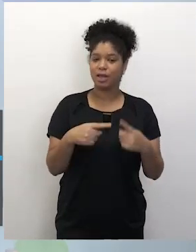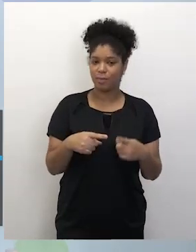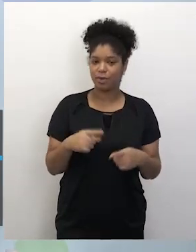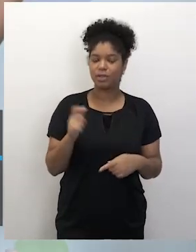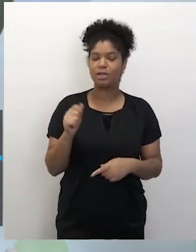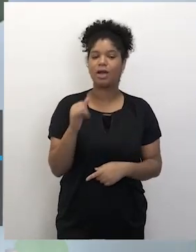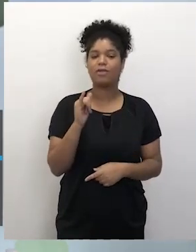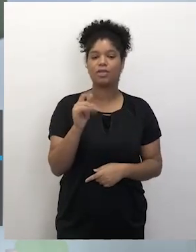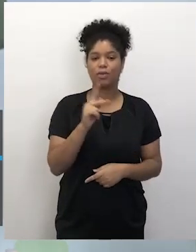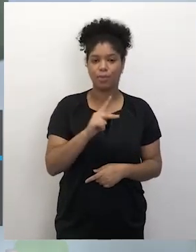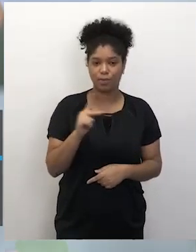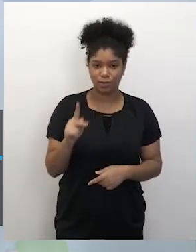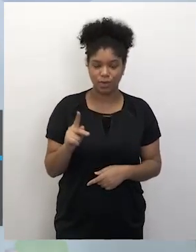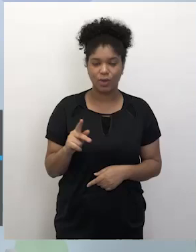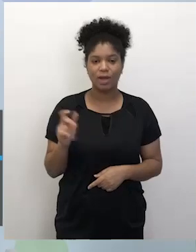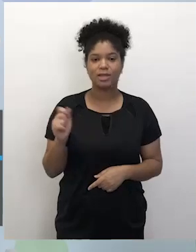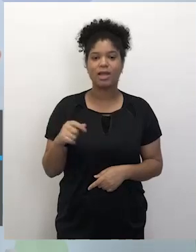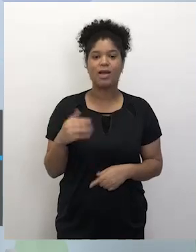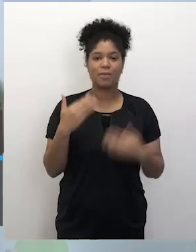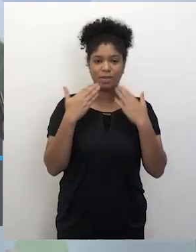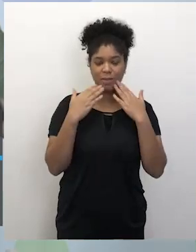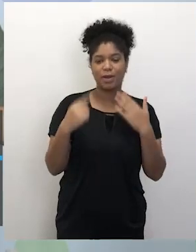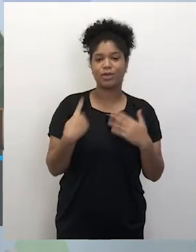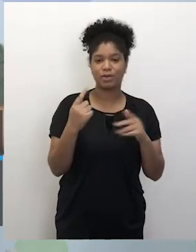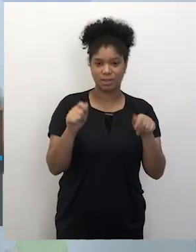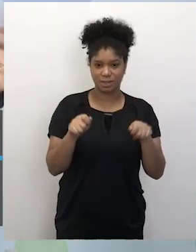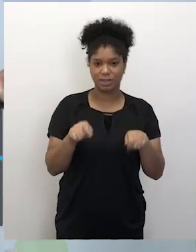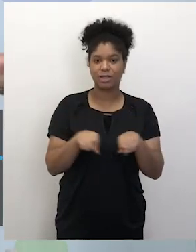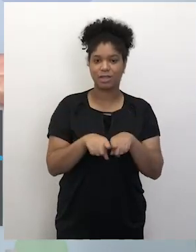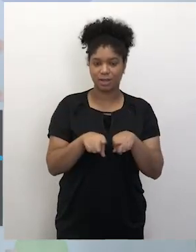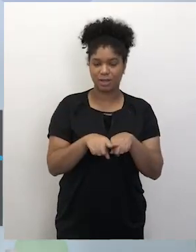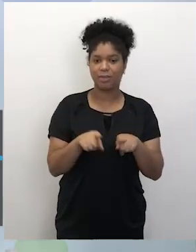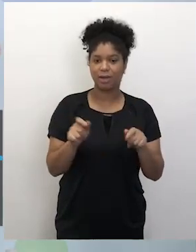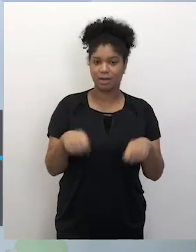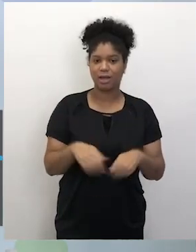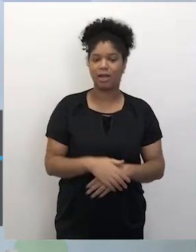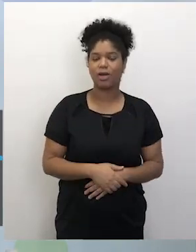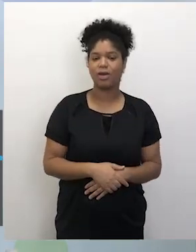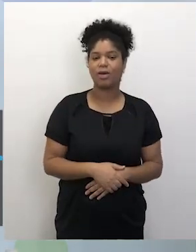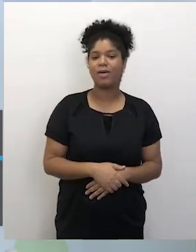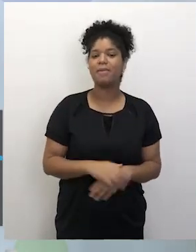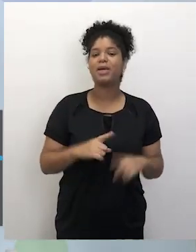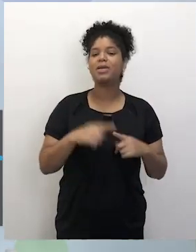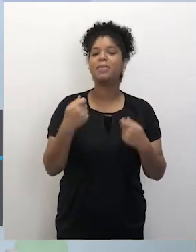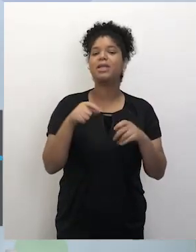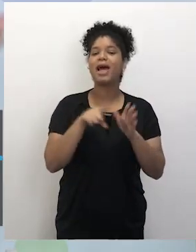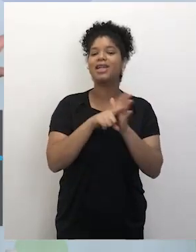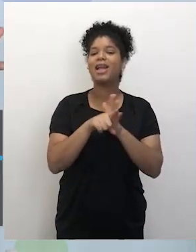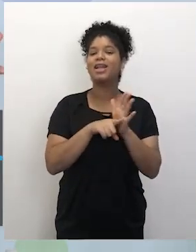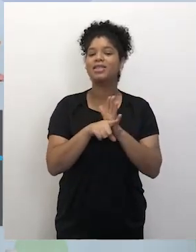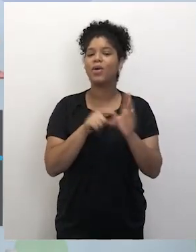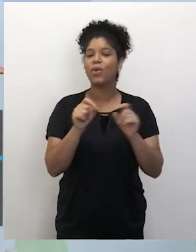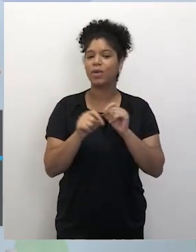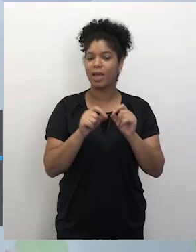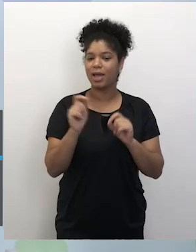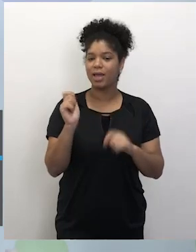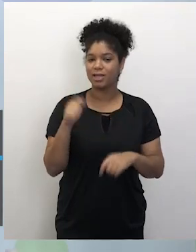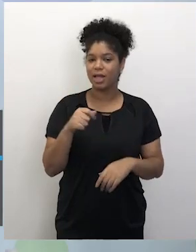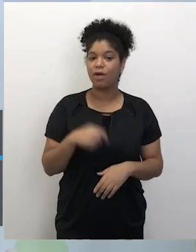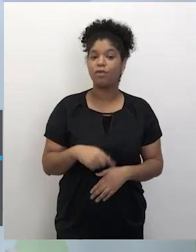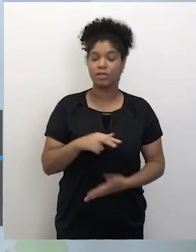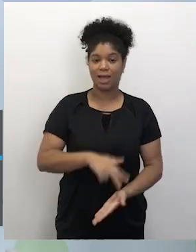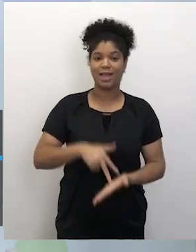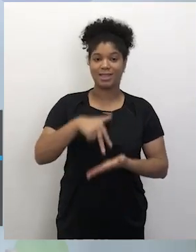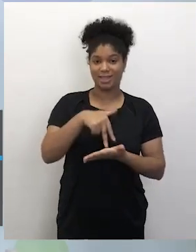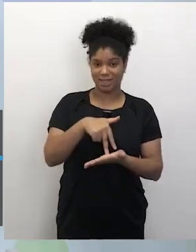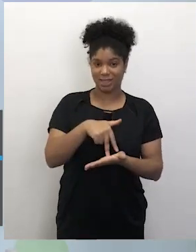passar para o professor, pode passar para a gente se quiser. O que, professora, que eu preciso analisar? Além de vocês já poderem levantar e